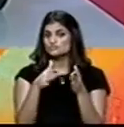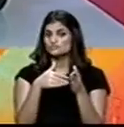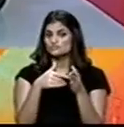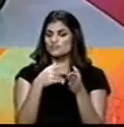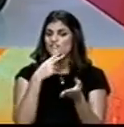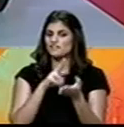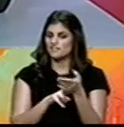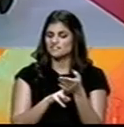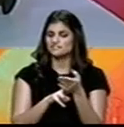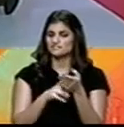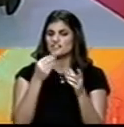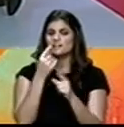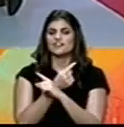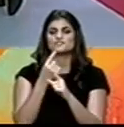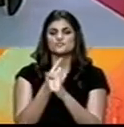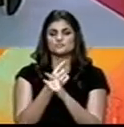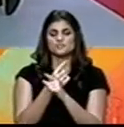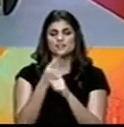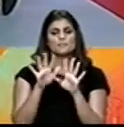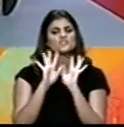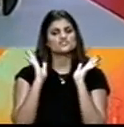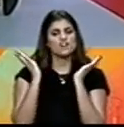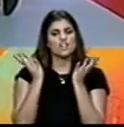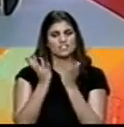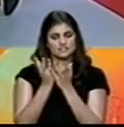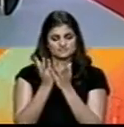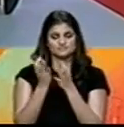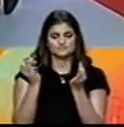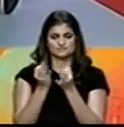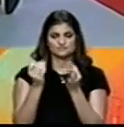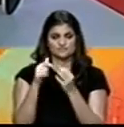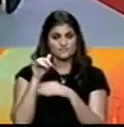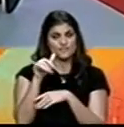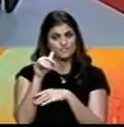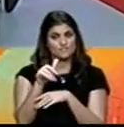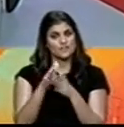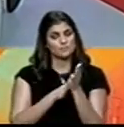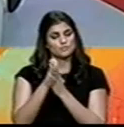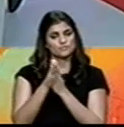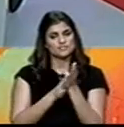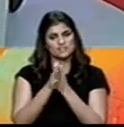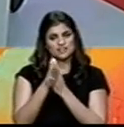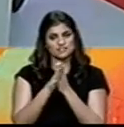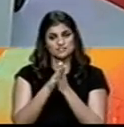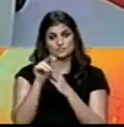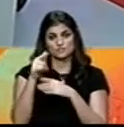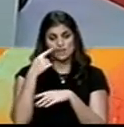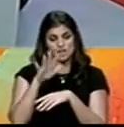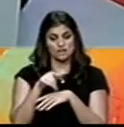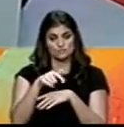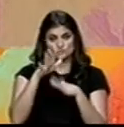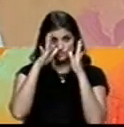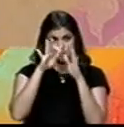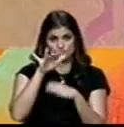verdade, gastronomia. É mais abrangente, exatamente. É, não é? E é isso que vamos fazer, aproveitar o facto de estar aqui ao chefe Hélio Loureiro.